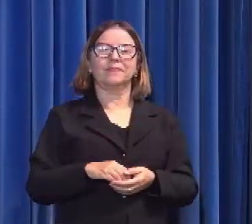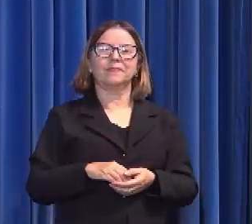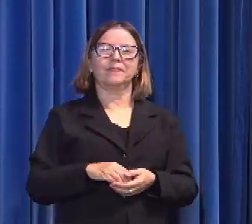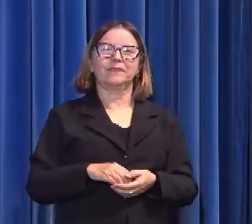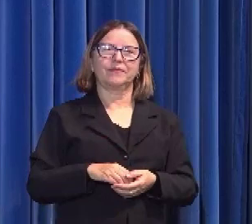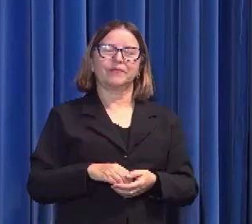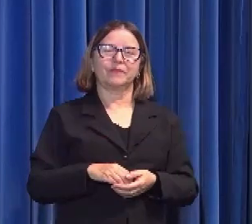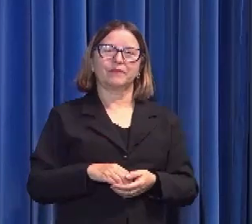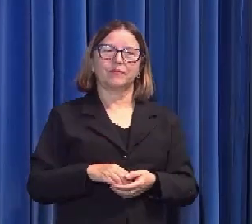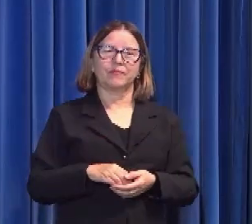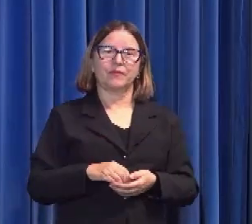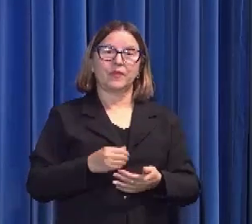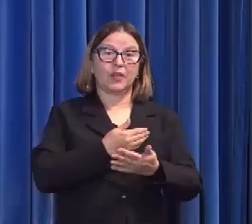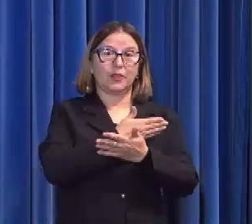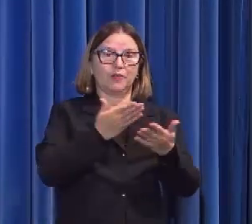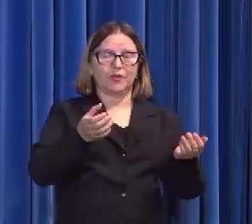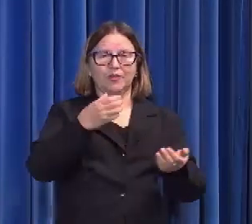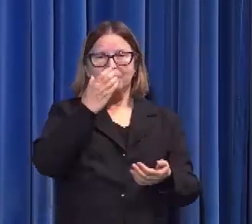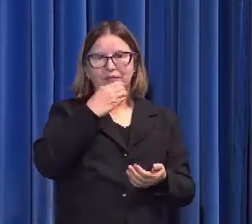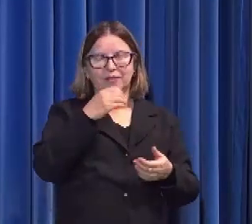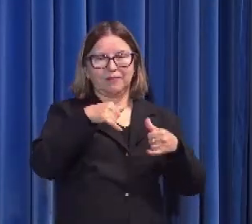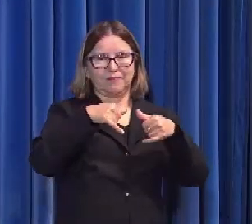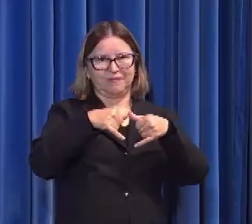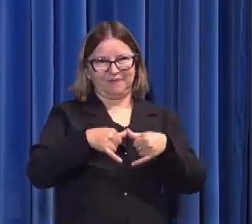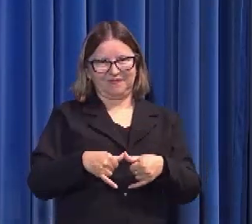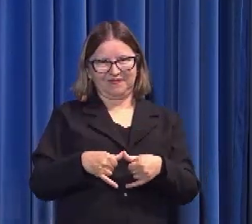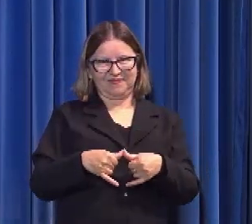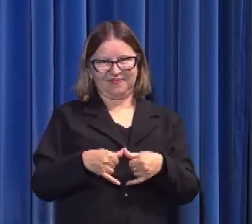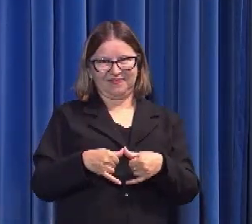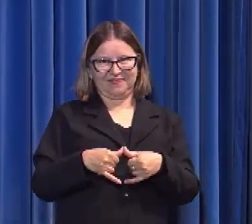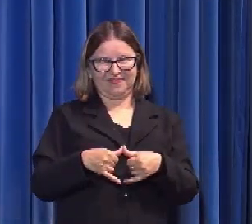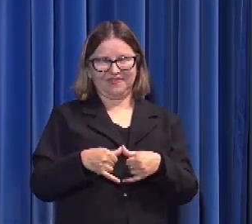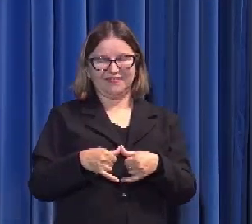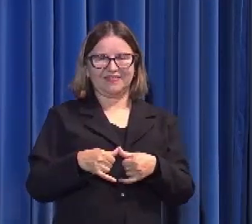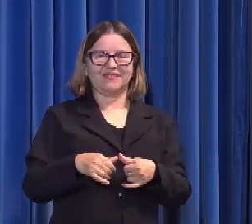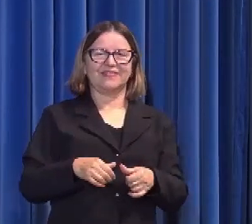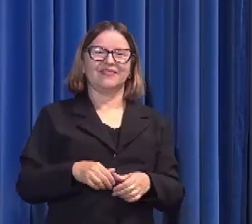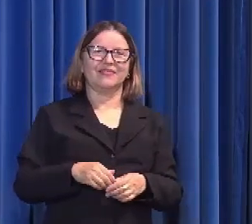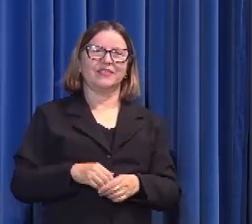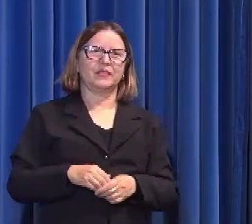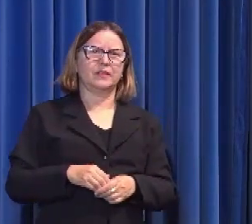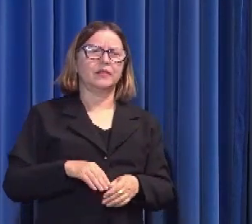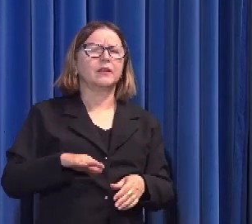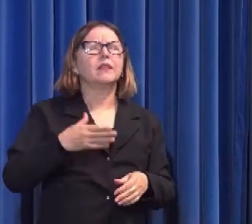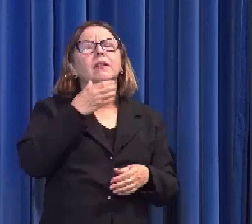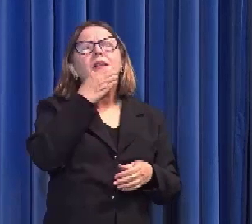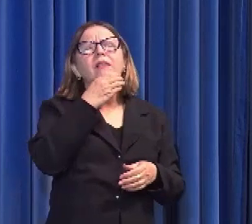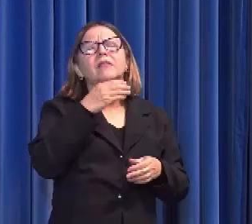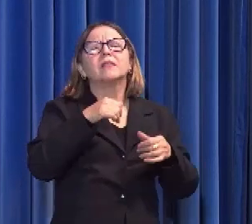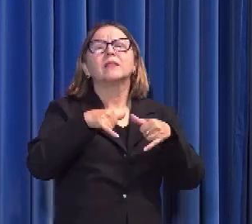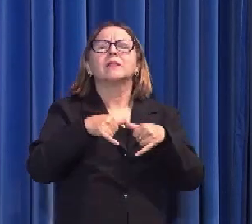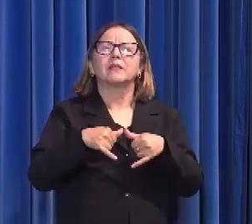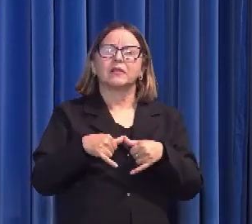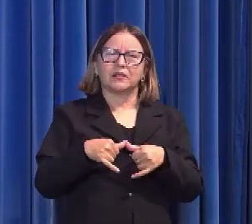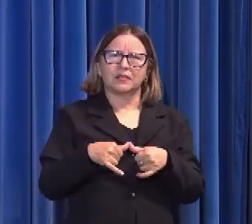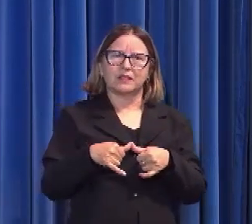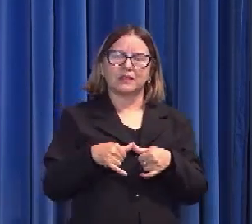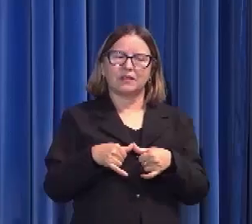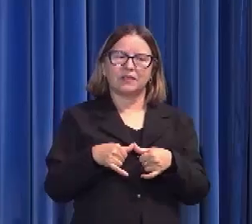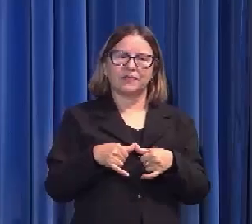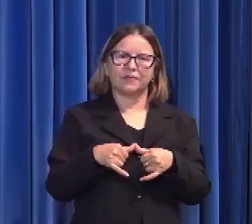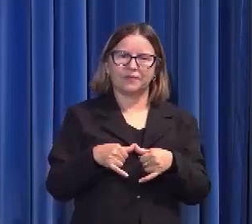Oi e o vosso fruto permaneça E qual é o fruto que permanece